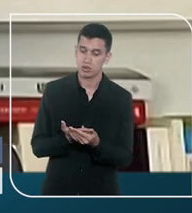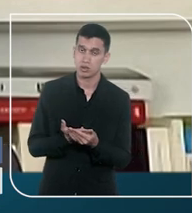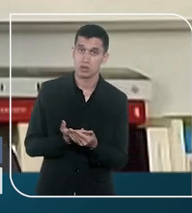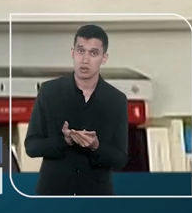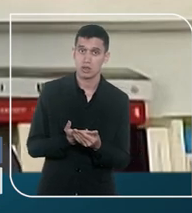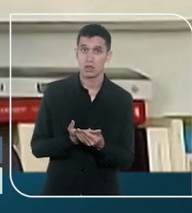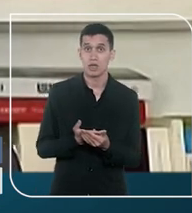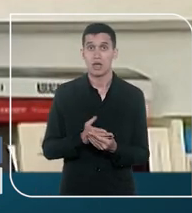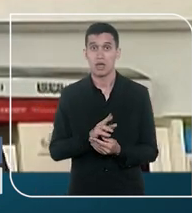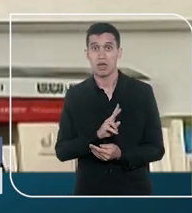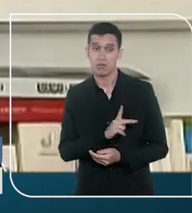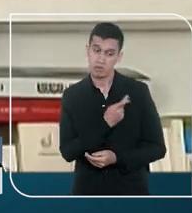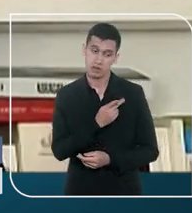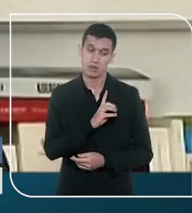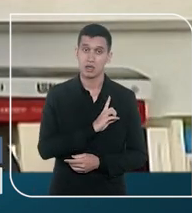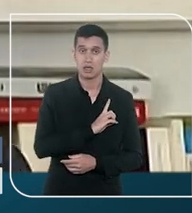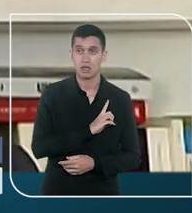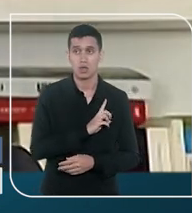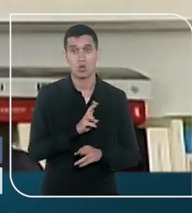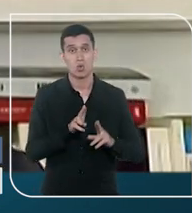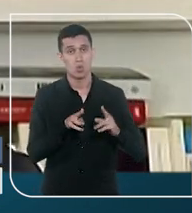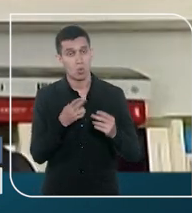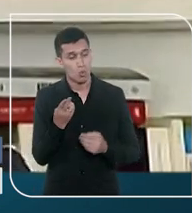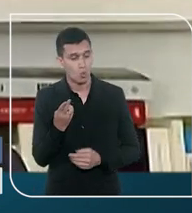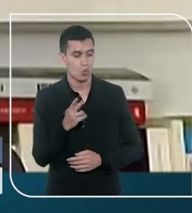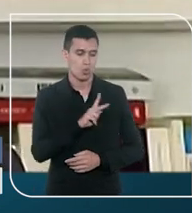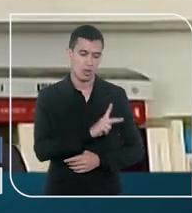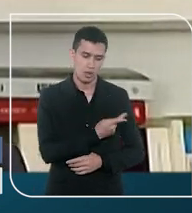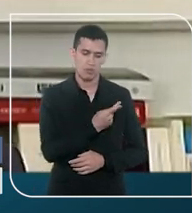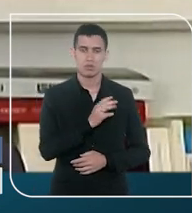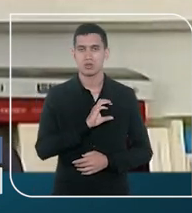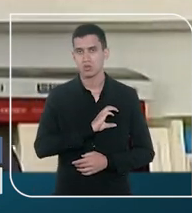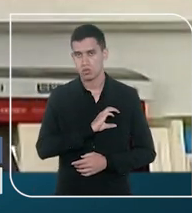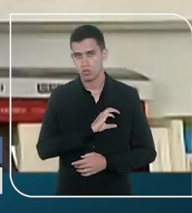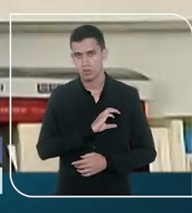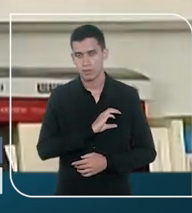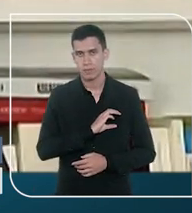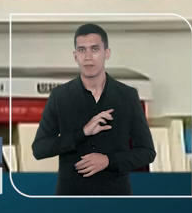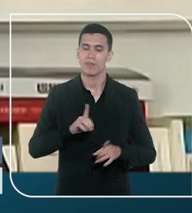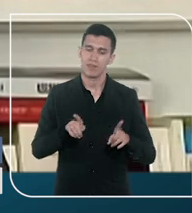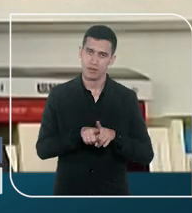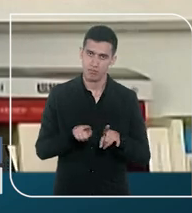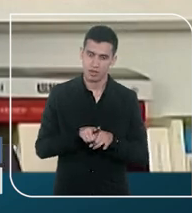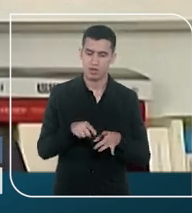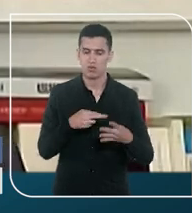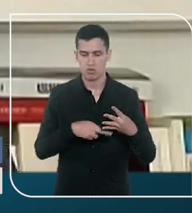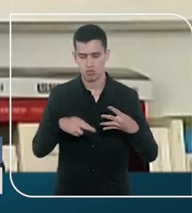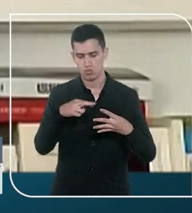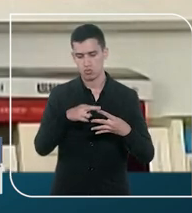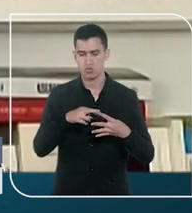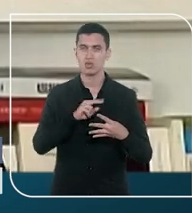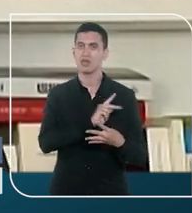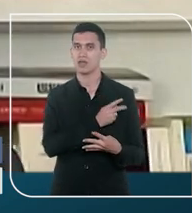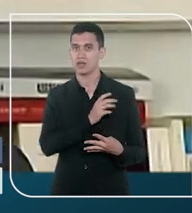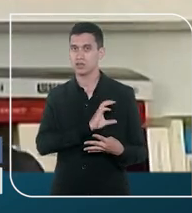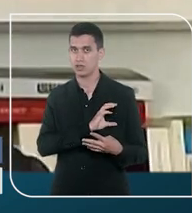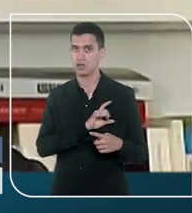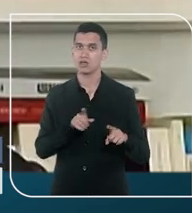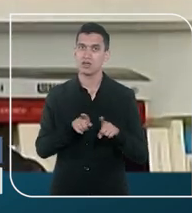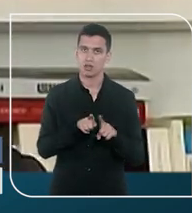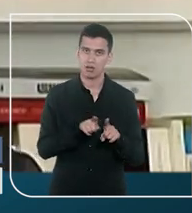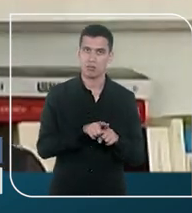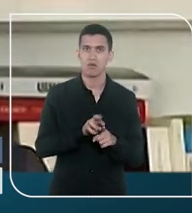envolvendo habeas data, nos processos envolvendo habeas corpus, nos recursos em habeas corpus e também